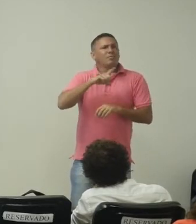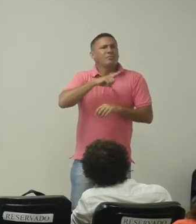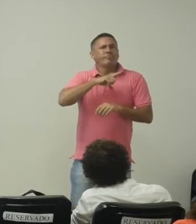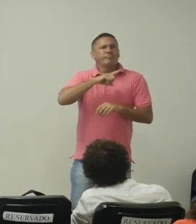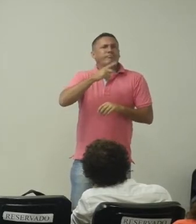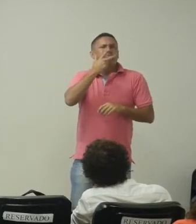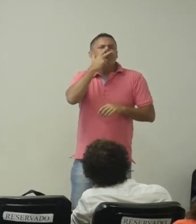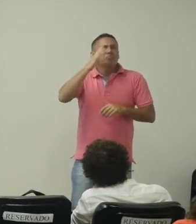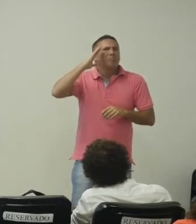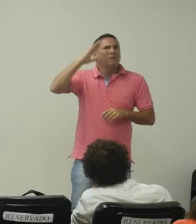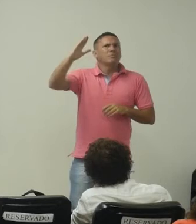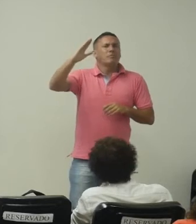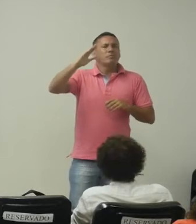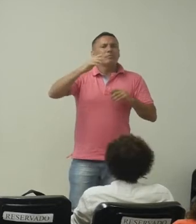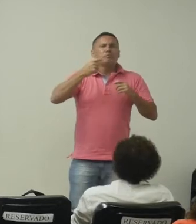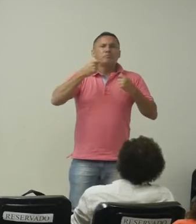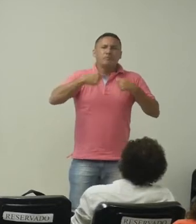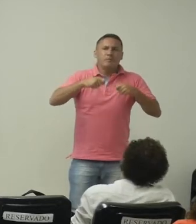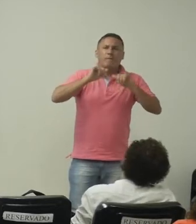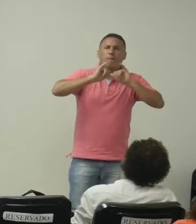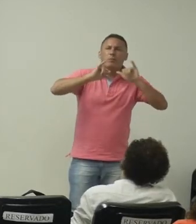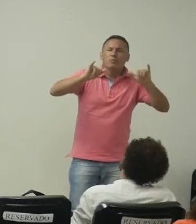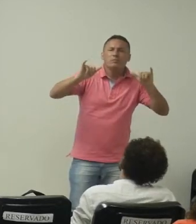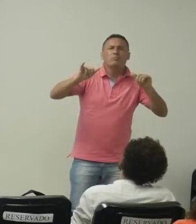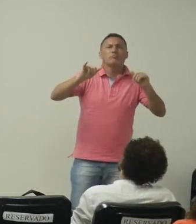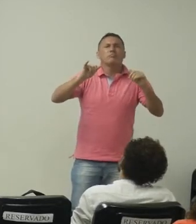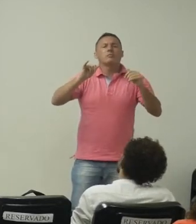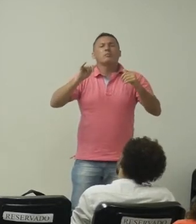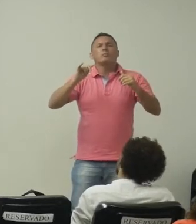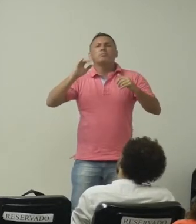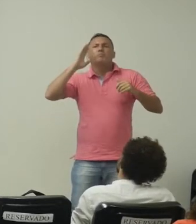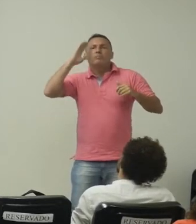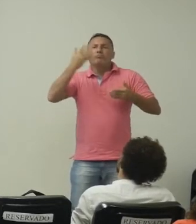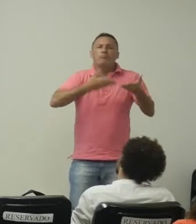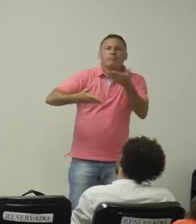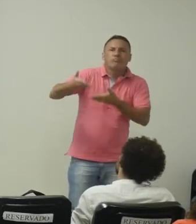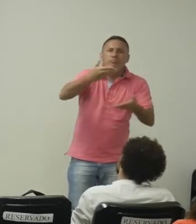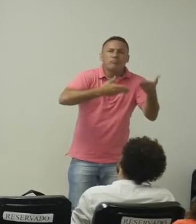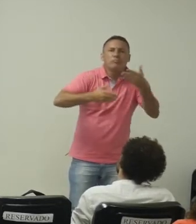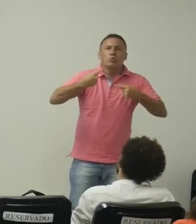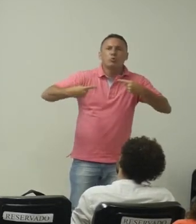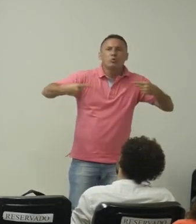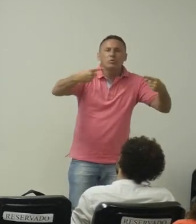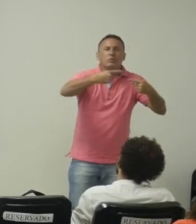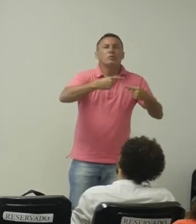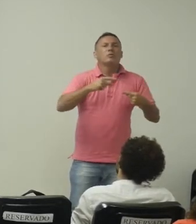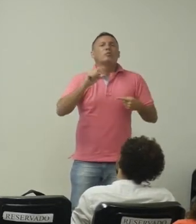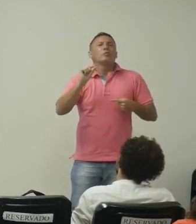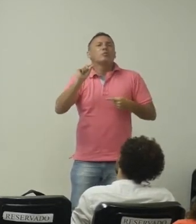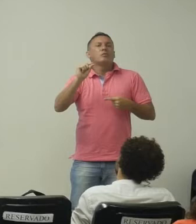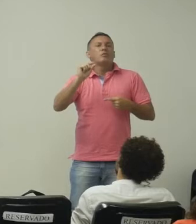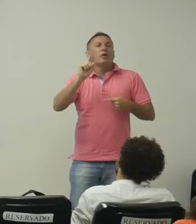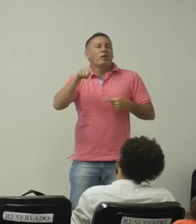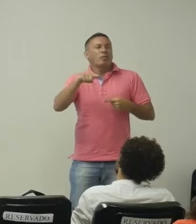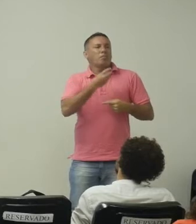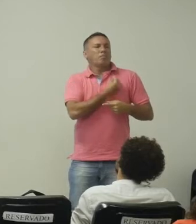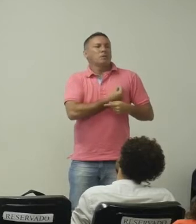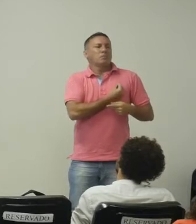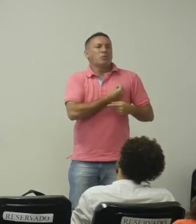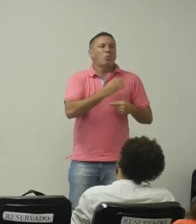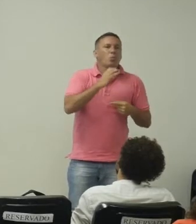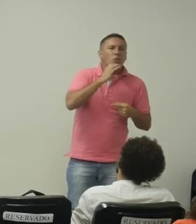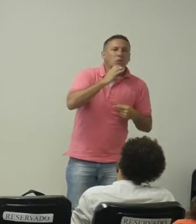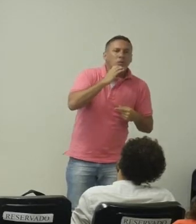fundamental de levar informação, promovendo momentos de discussão que contribuem para uma construção participativa do conhecimento.